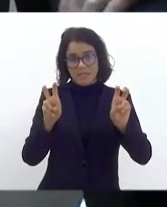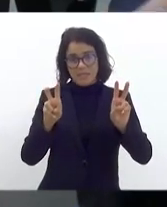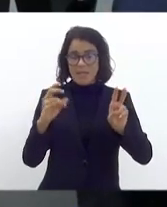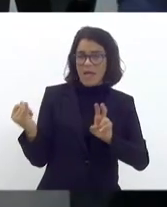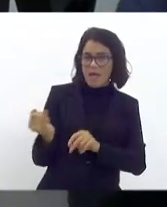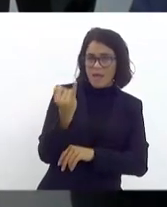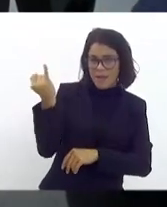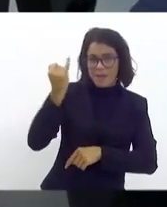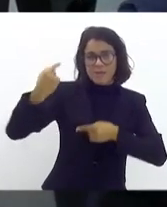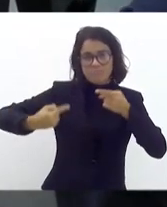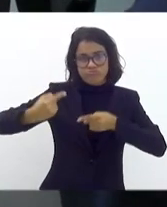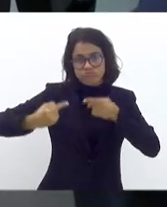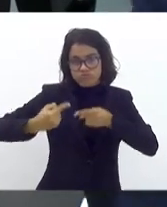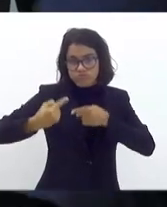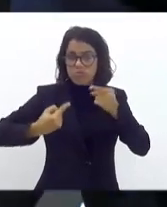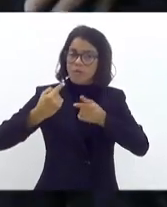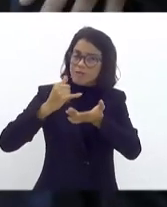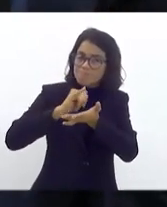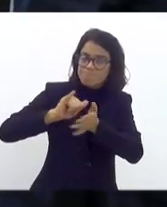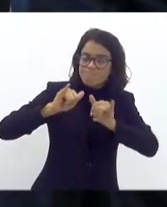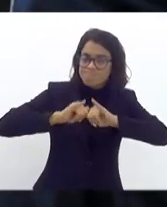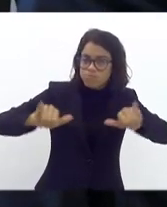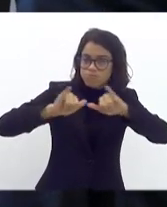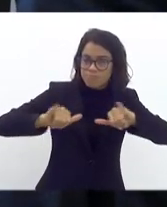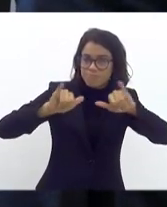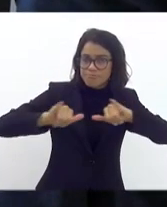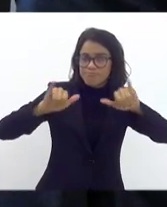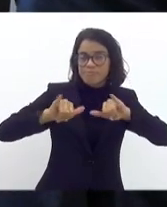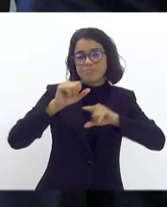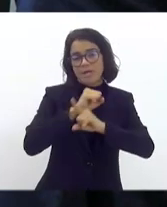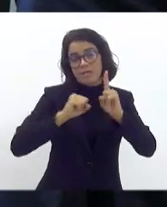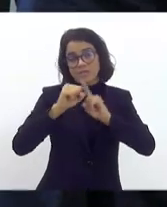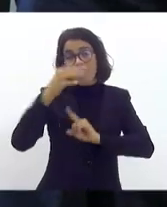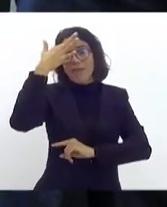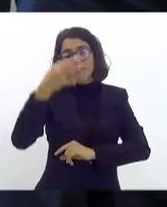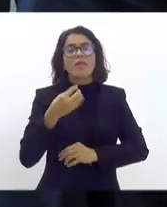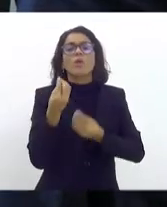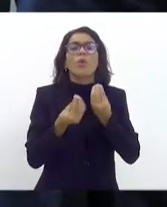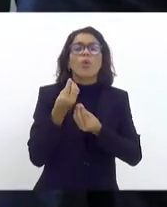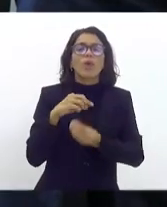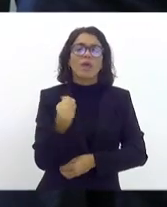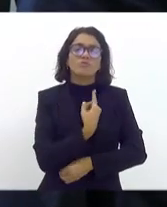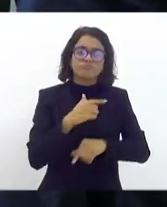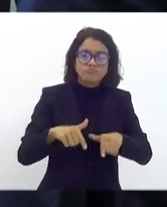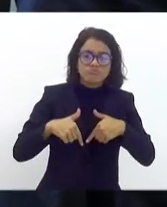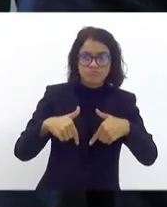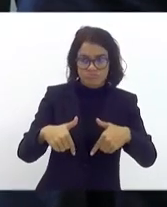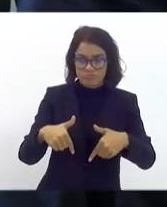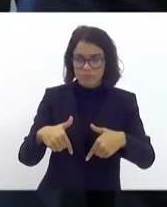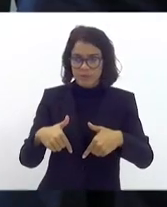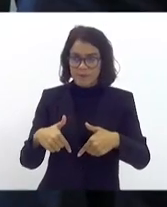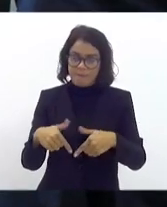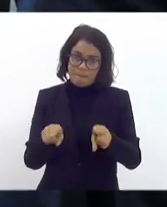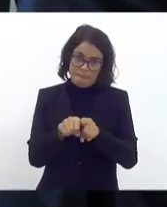desse debate, para que essa nota seja a referência que a sociedade tem do que nós estamos fazendo. Eu acho que é fundamental,